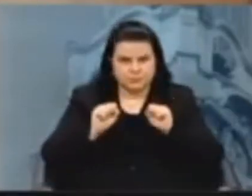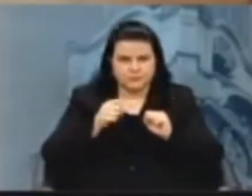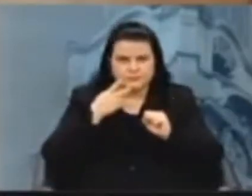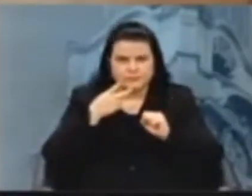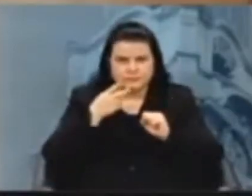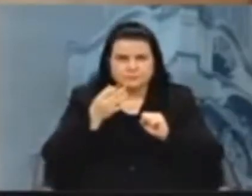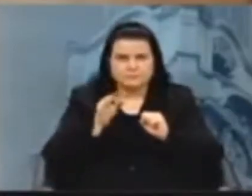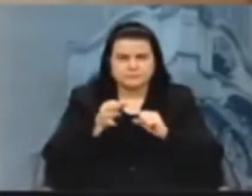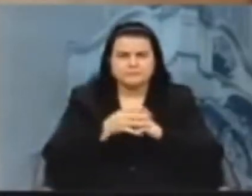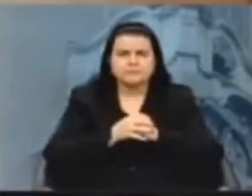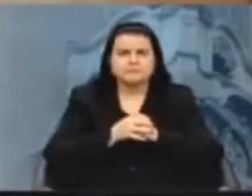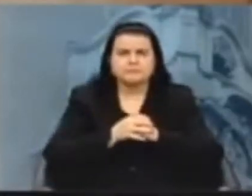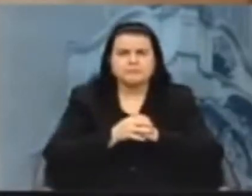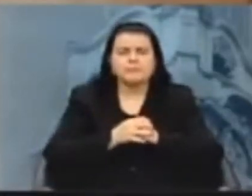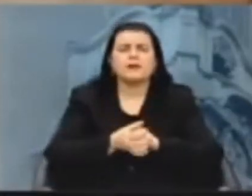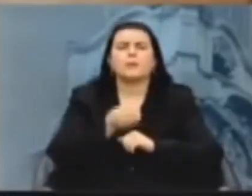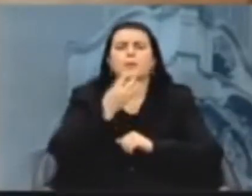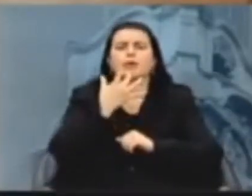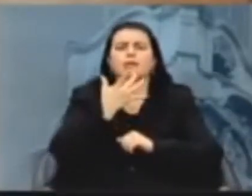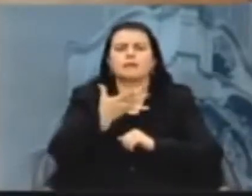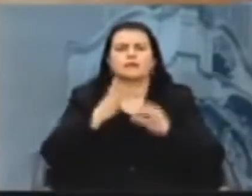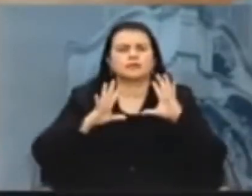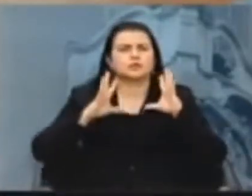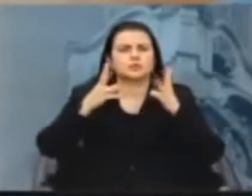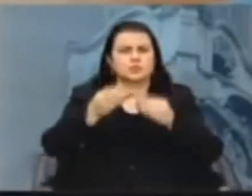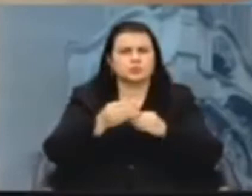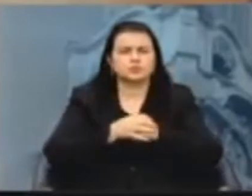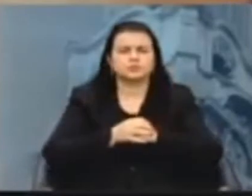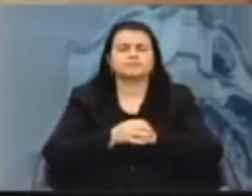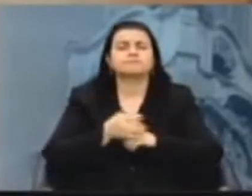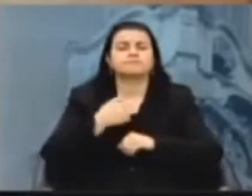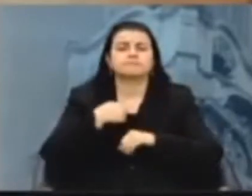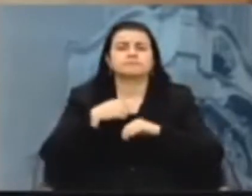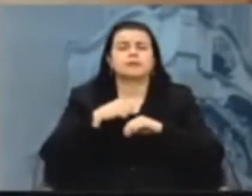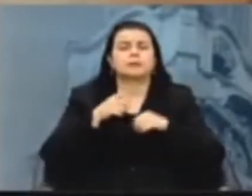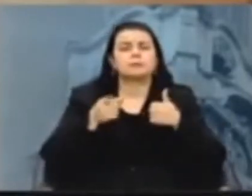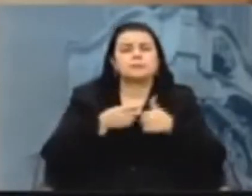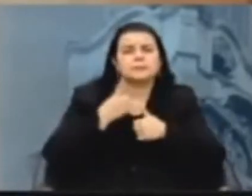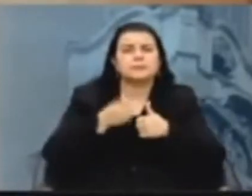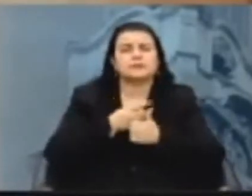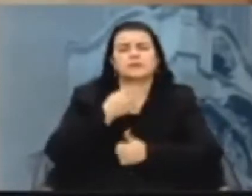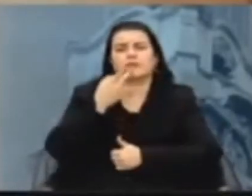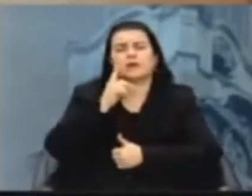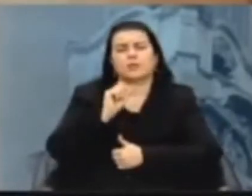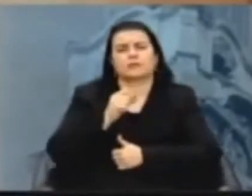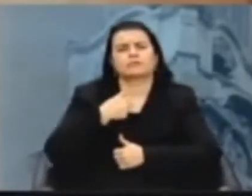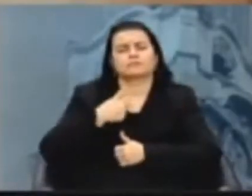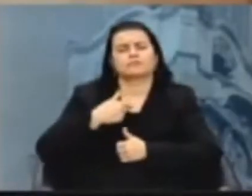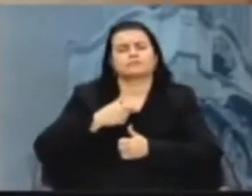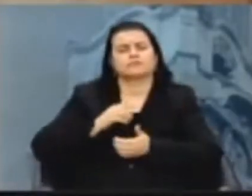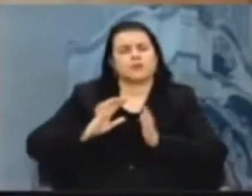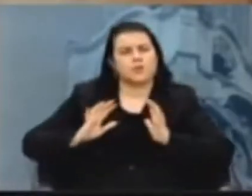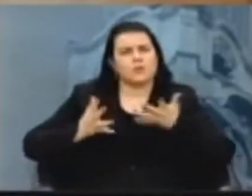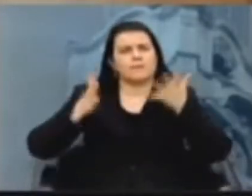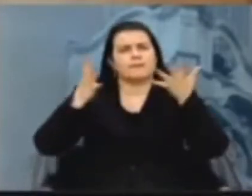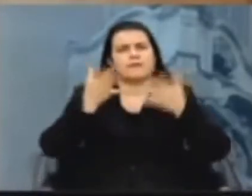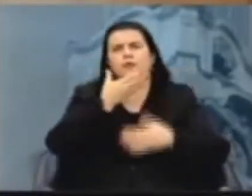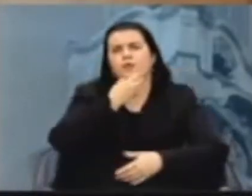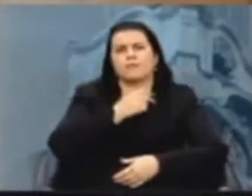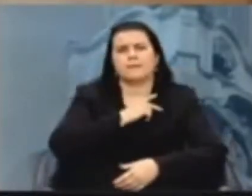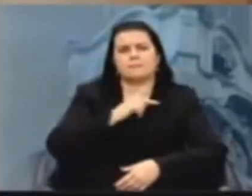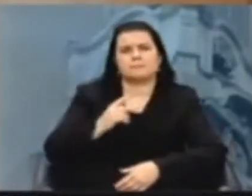Então, eu queria dar meu boa tarde a todos e a todas e deixar registrado, primeiramente, a minha homenagem ao